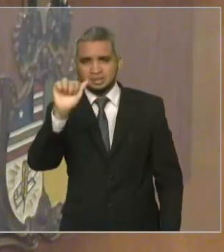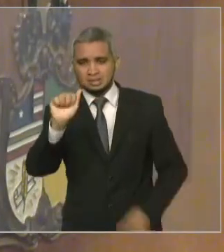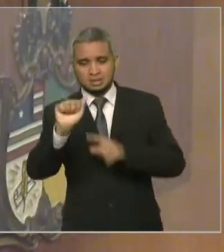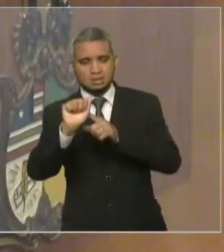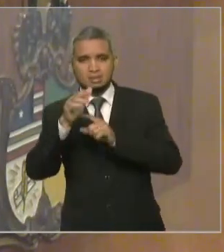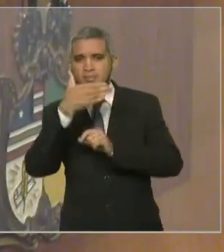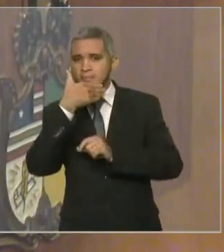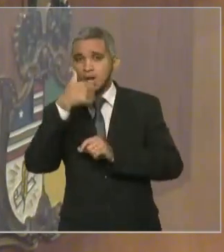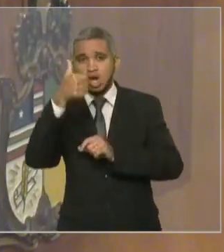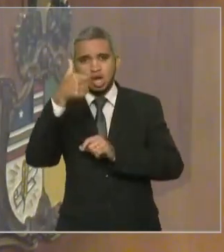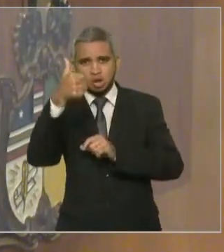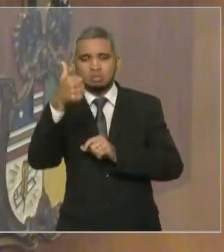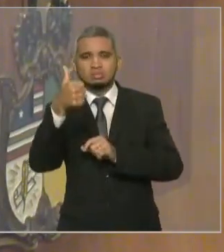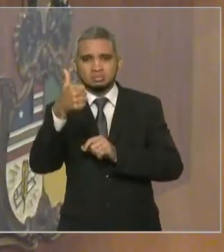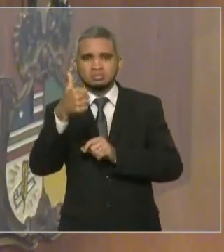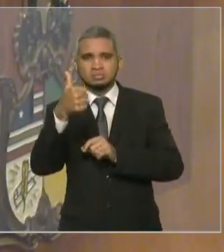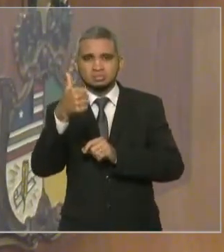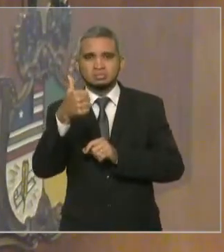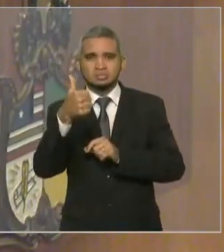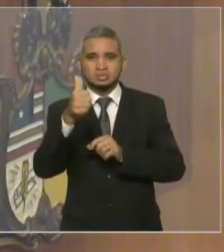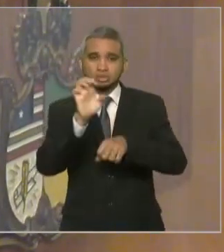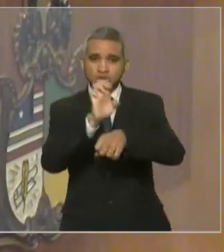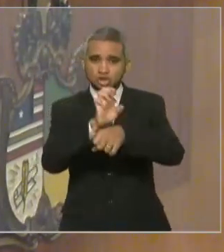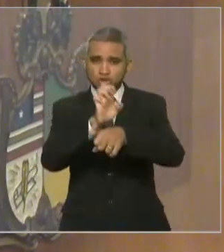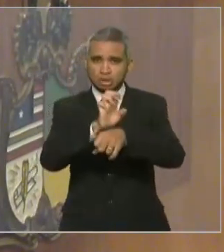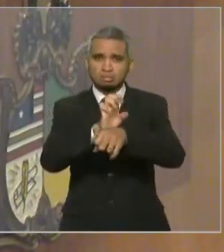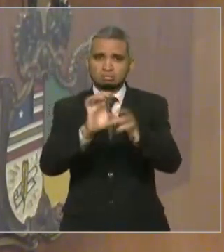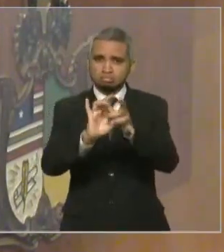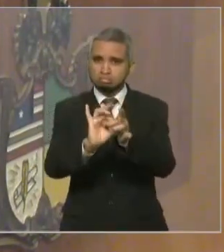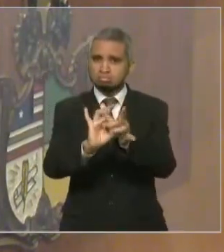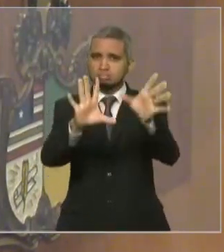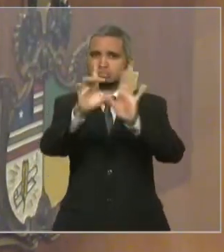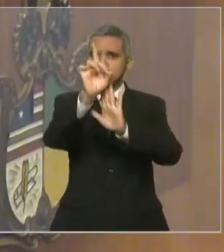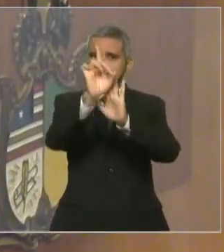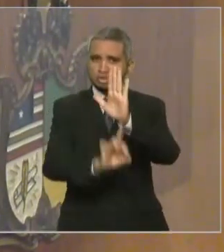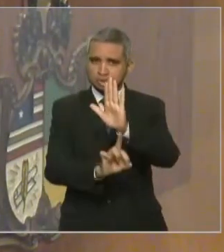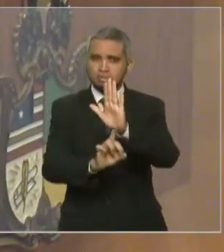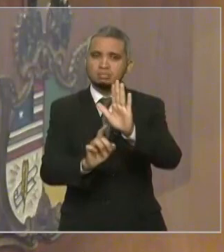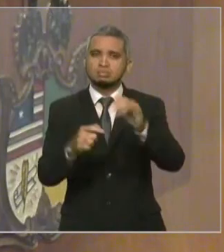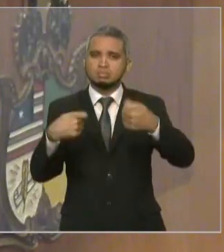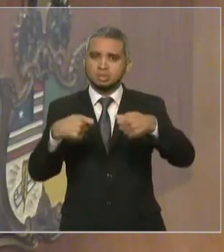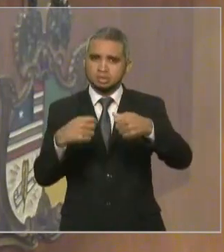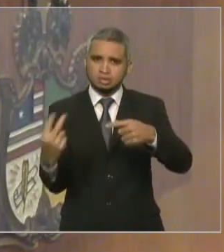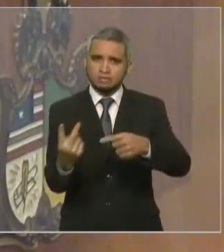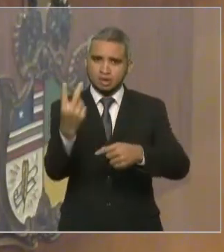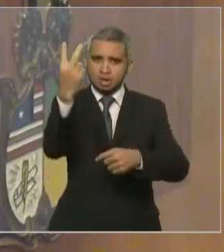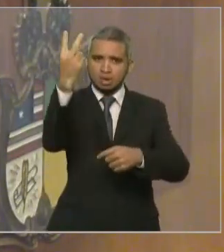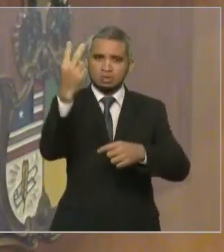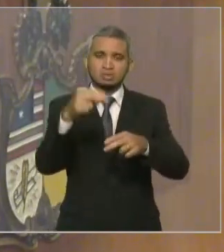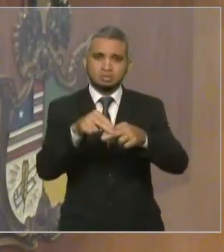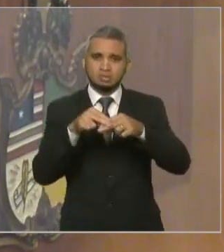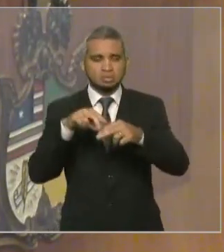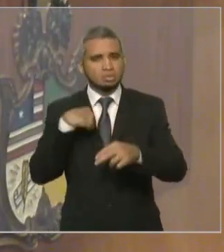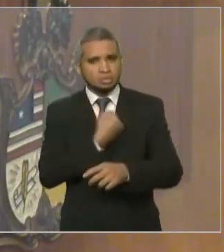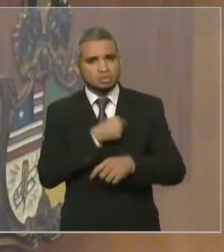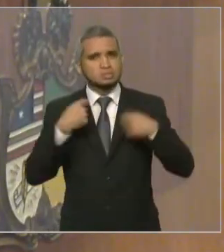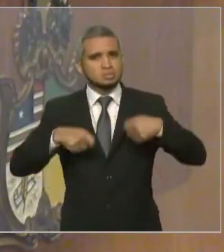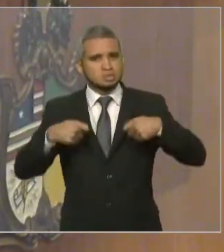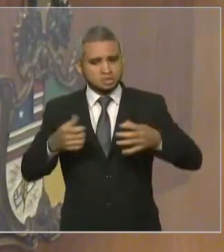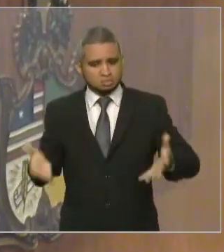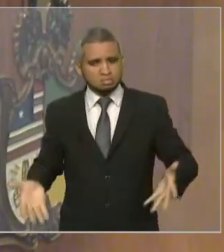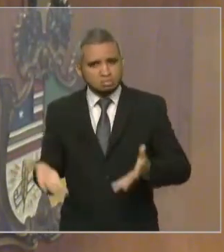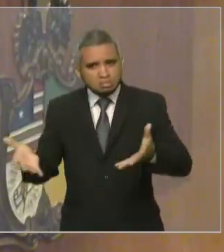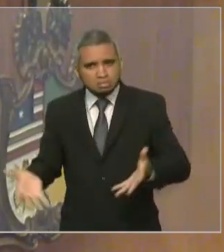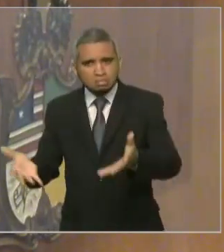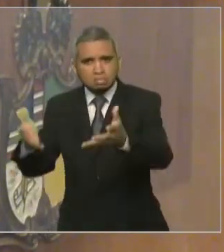tenhamos liberdade e que o Estado democrático de direito seja valorizado. Assim, cultuemos a democracia, cada vez mais o